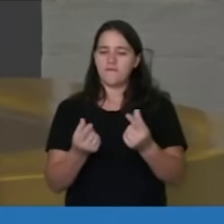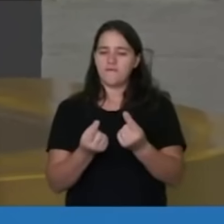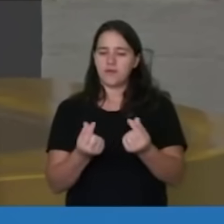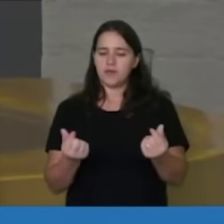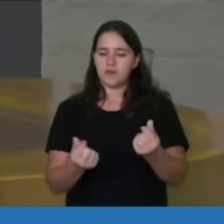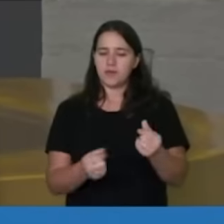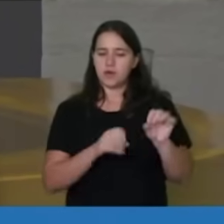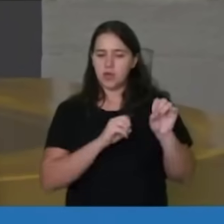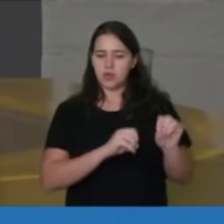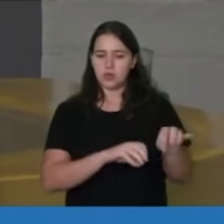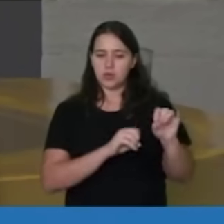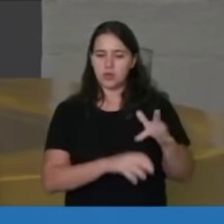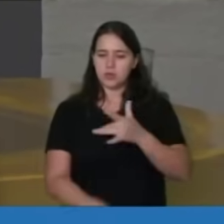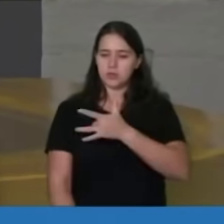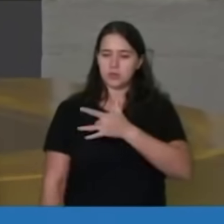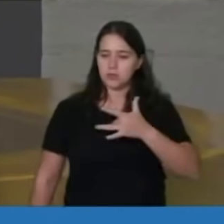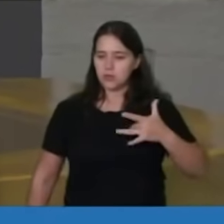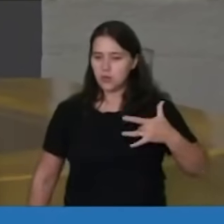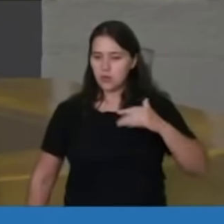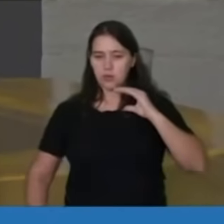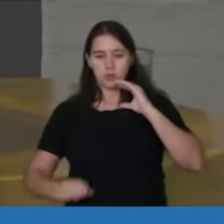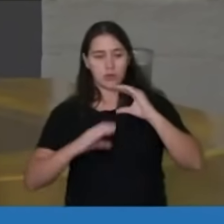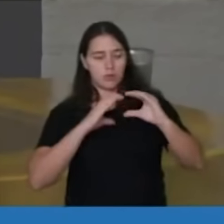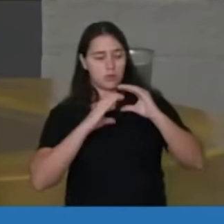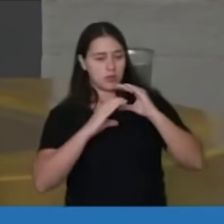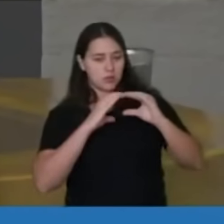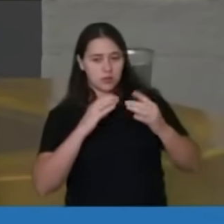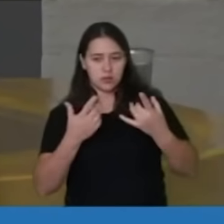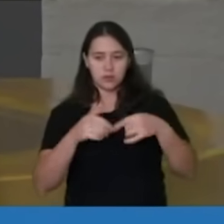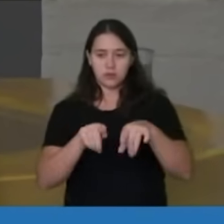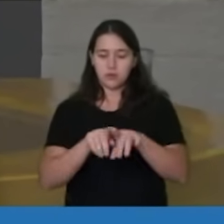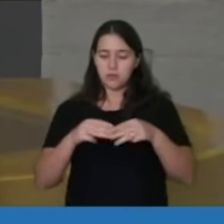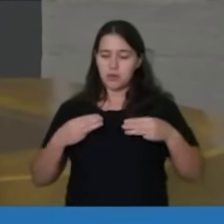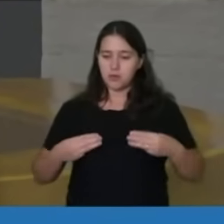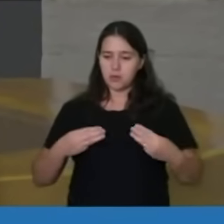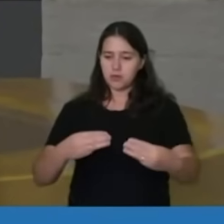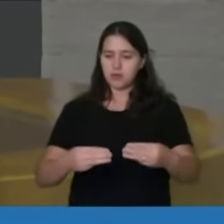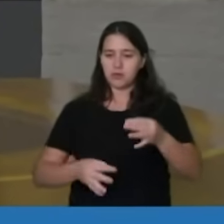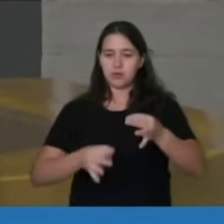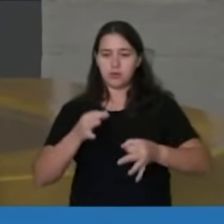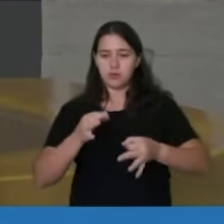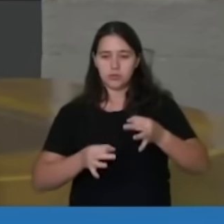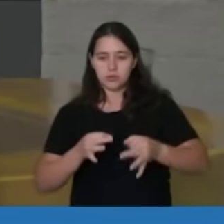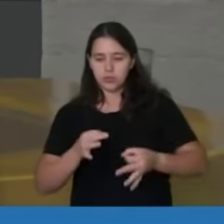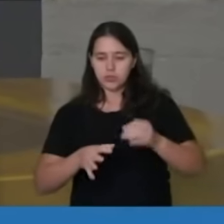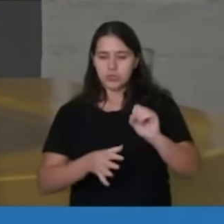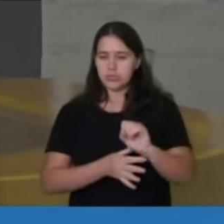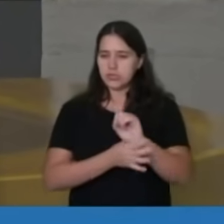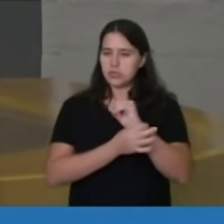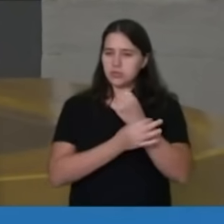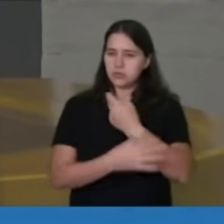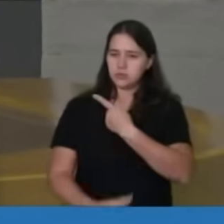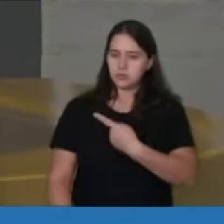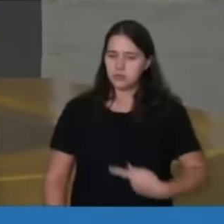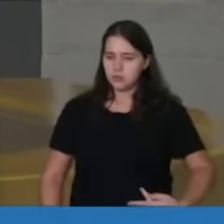saúde, comunicações, Ministério da Justiça e Segurança